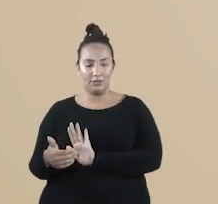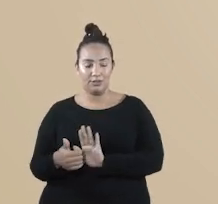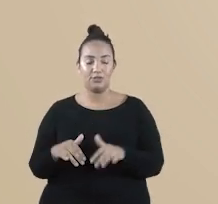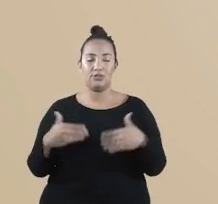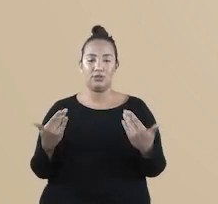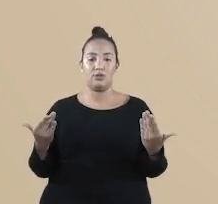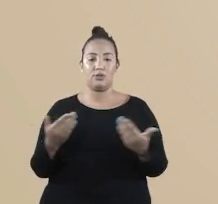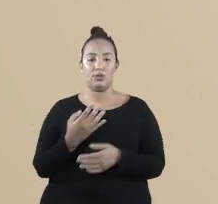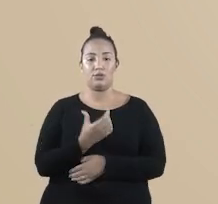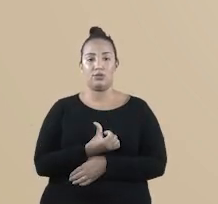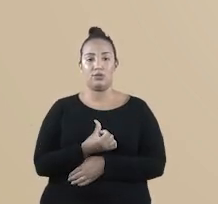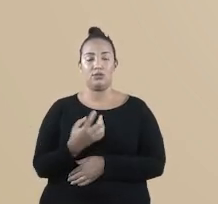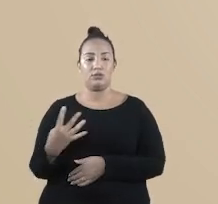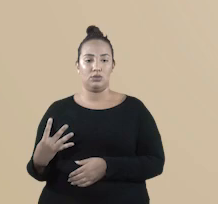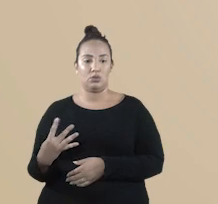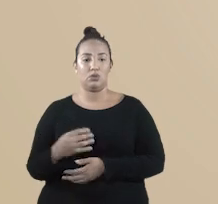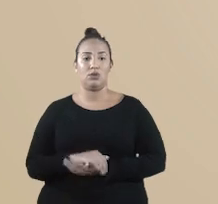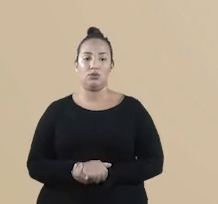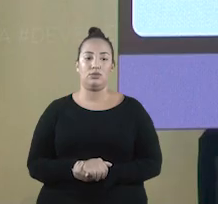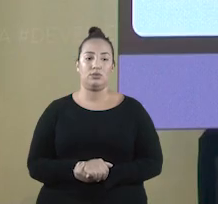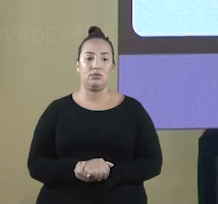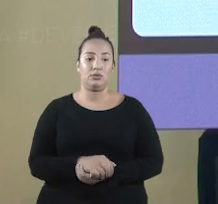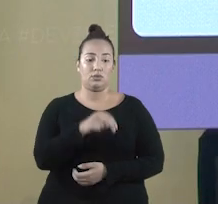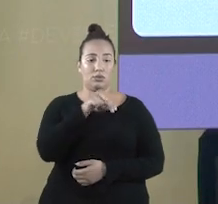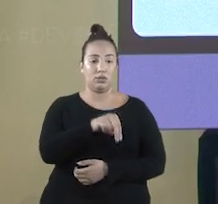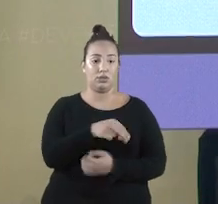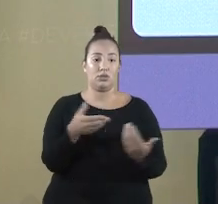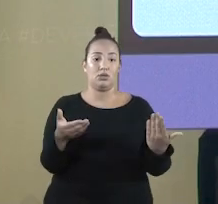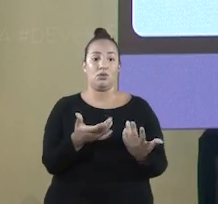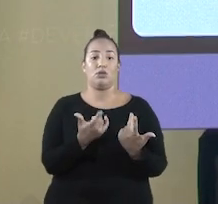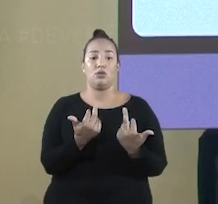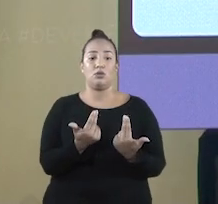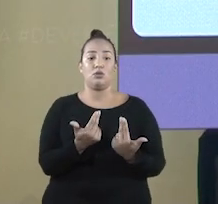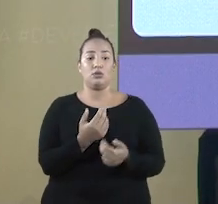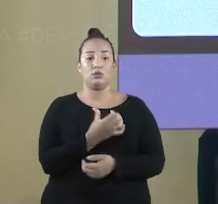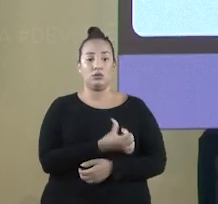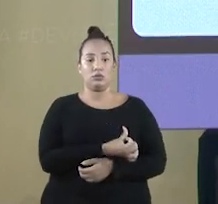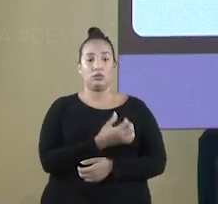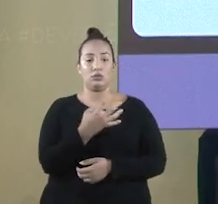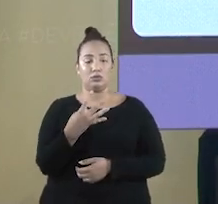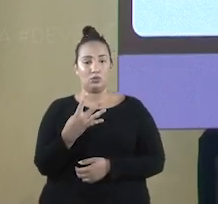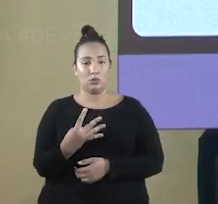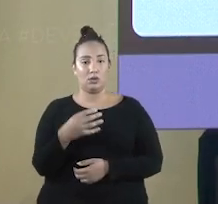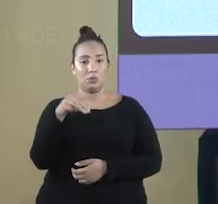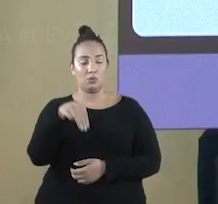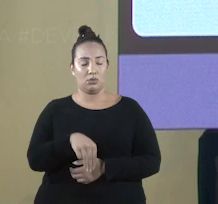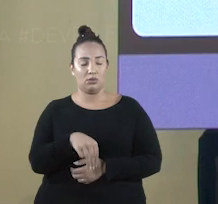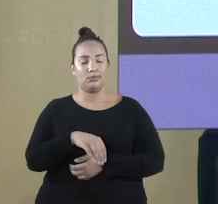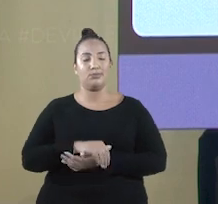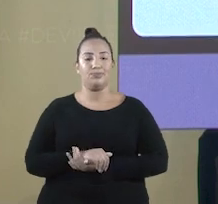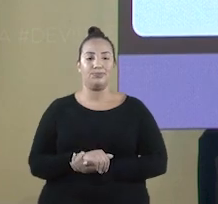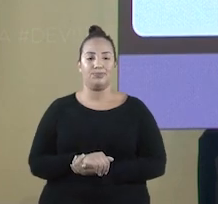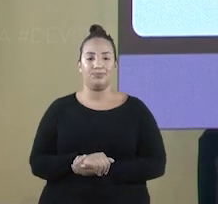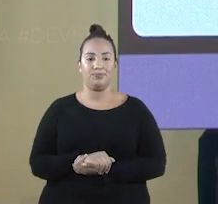sobrou para mim 64 metros. Então, a medida de N é